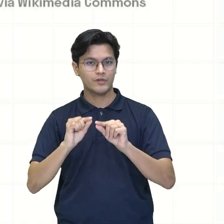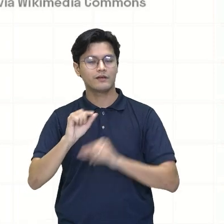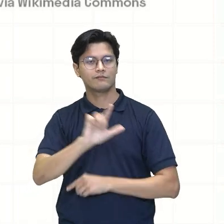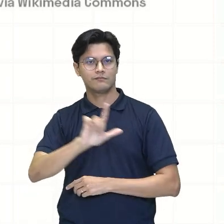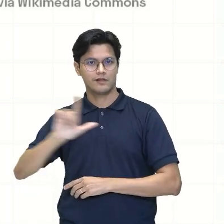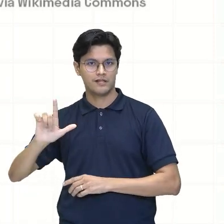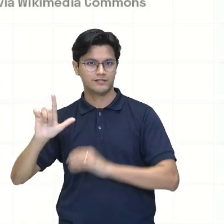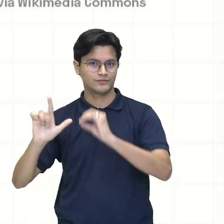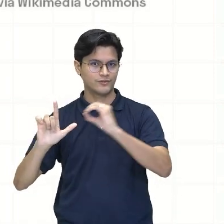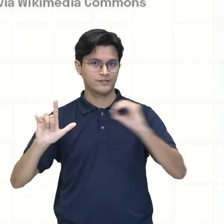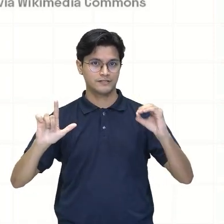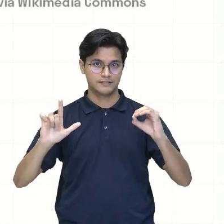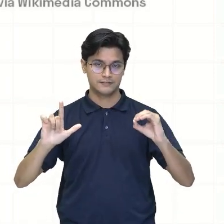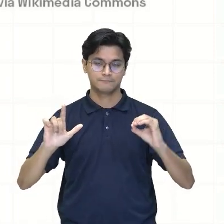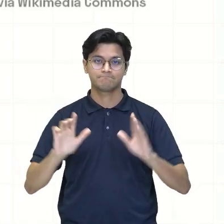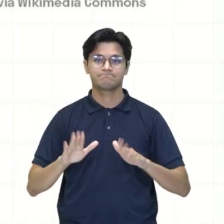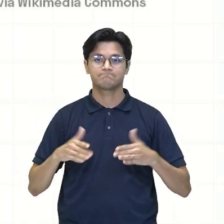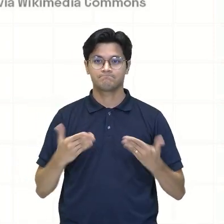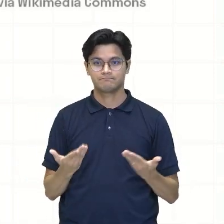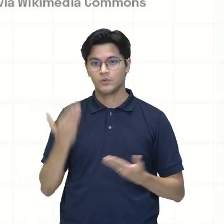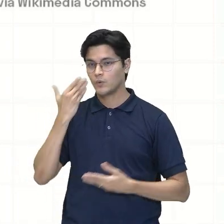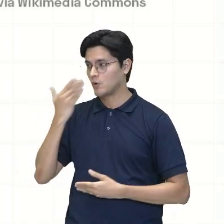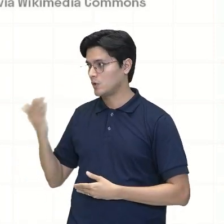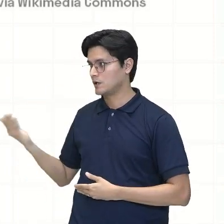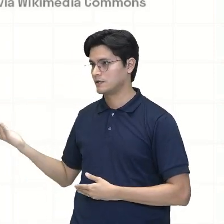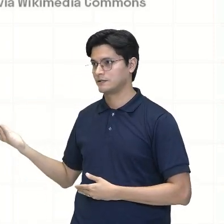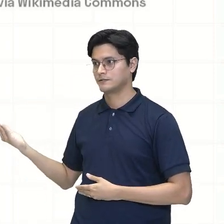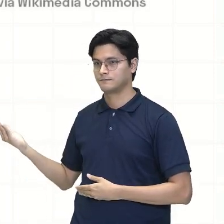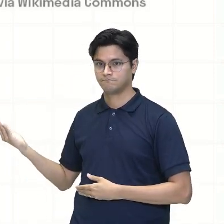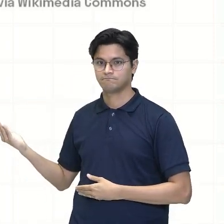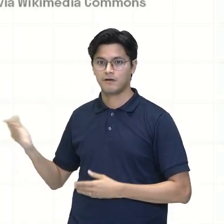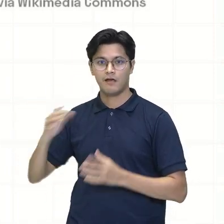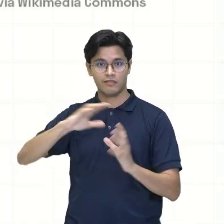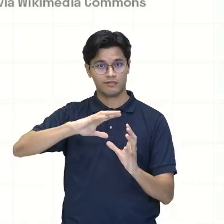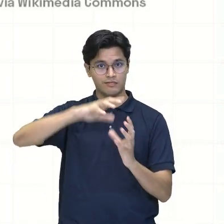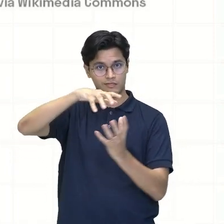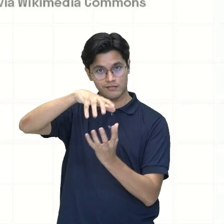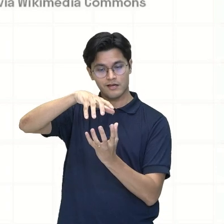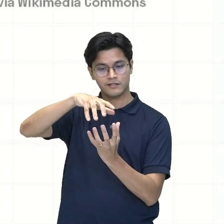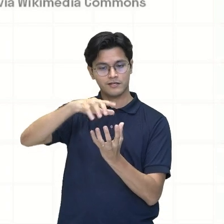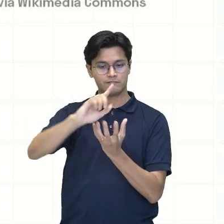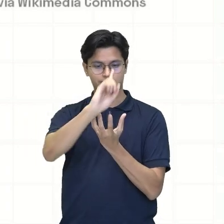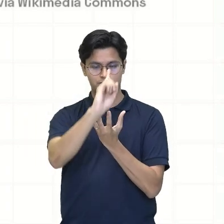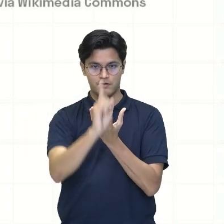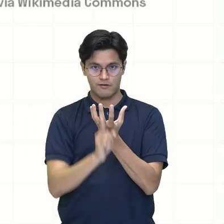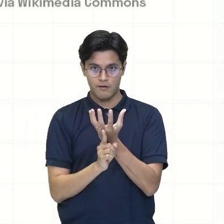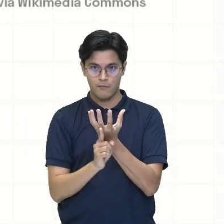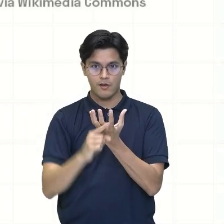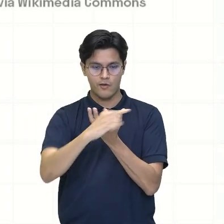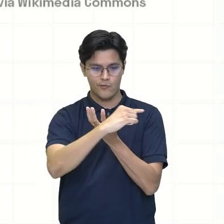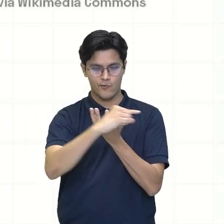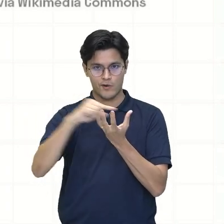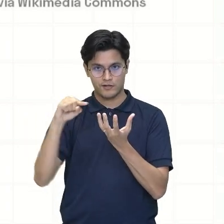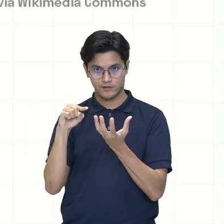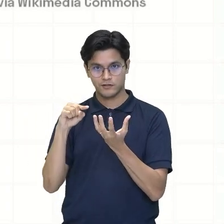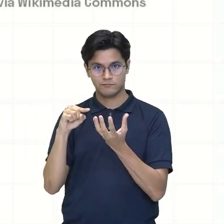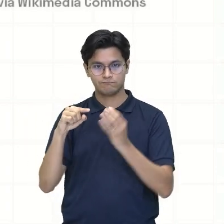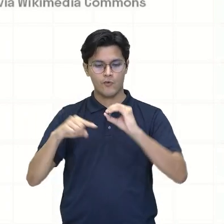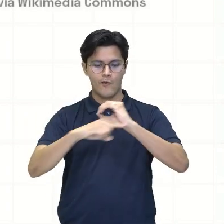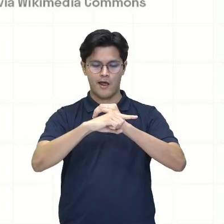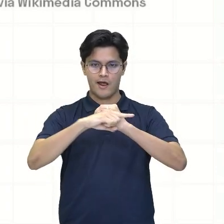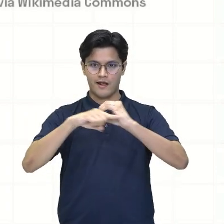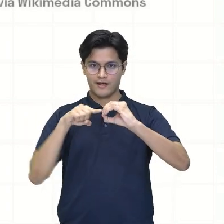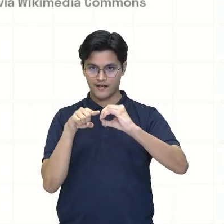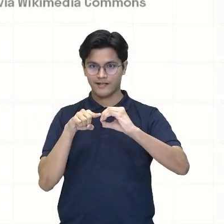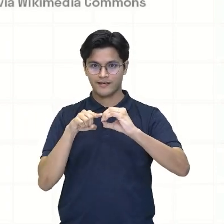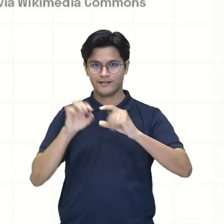o hemisfério oeste. Então, a Terra ela é cortada no sentido horizontal pela linha do Equador,